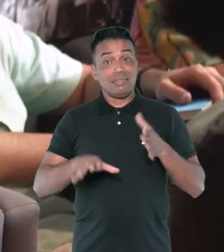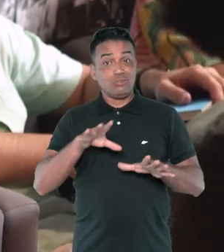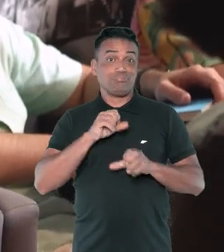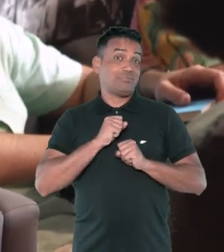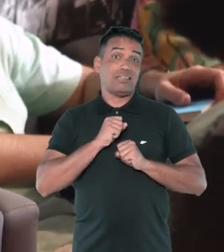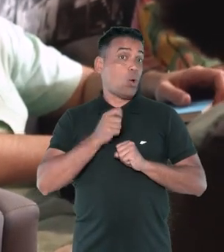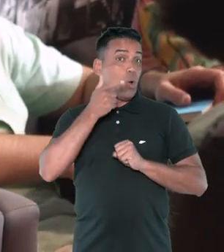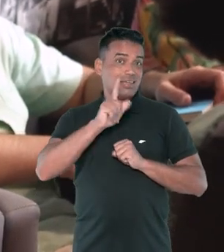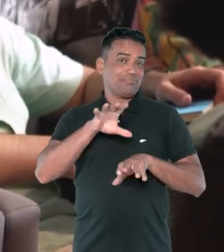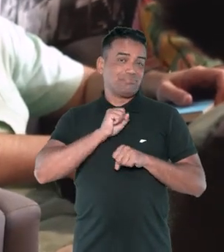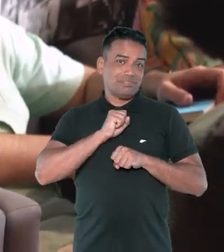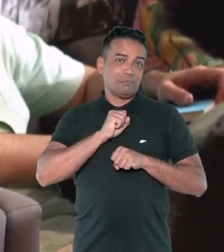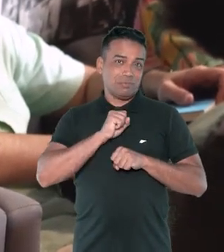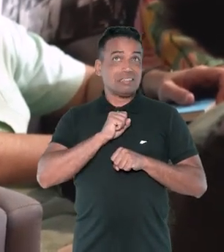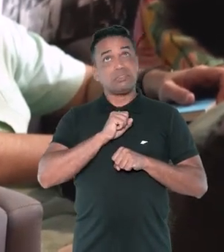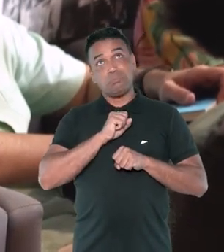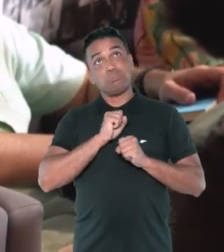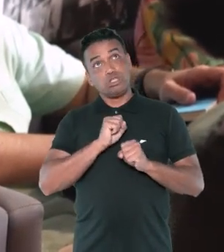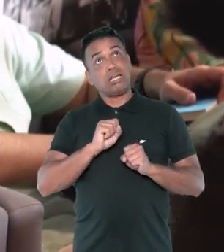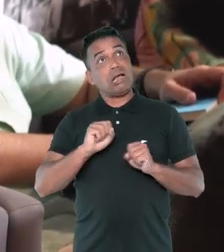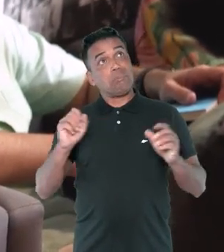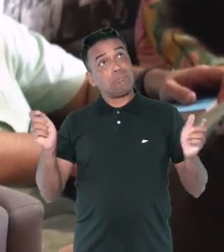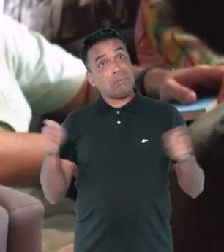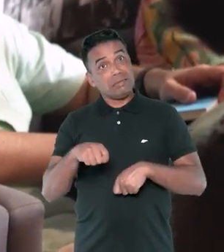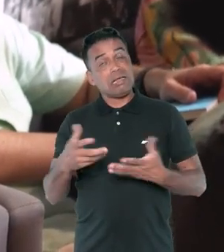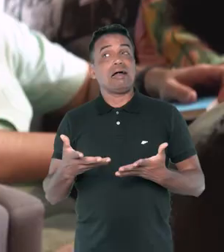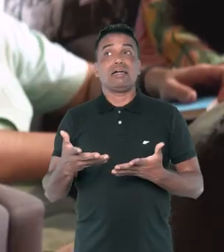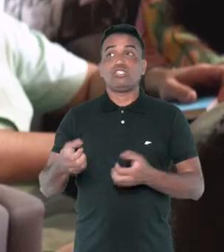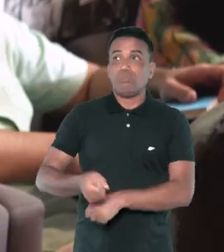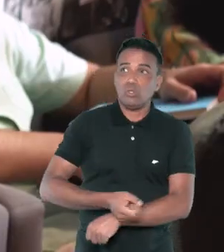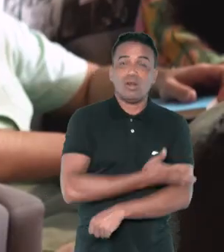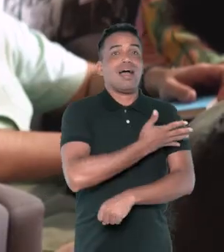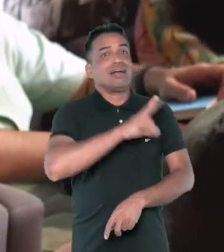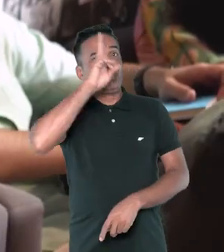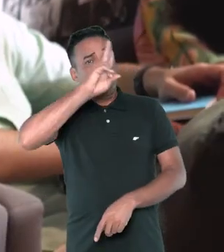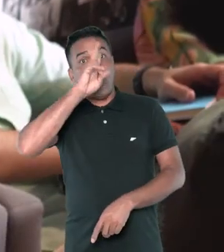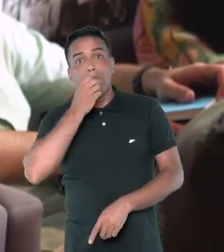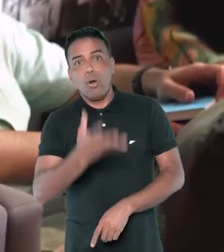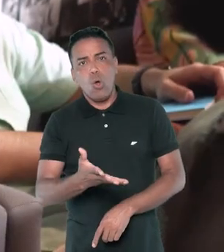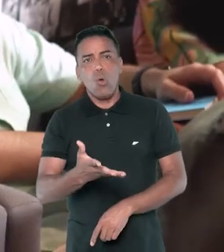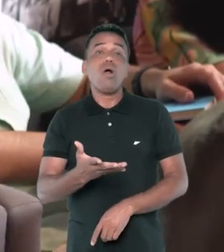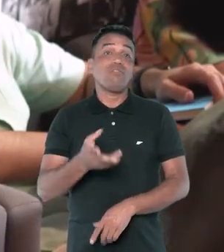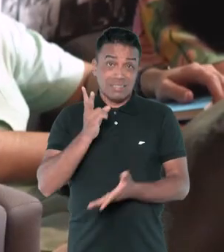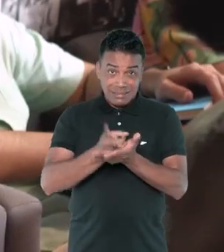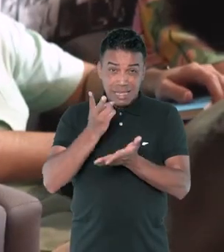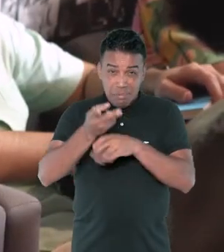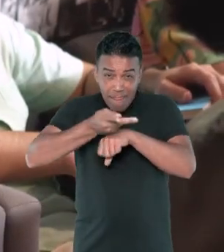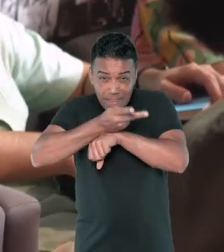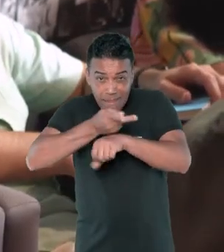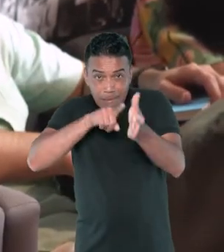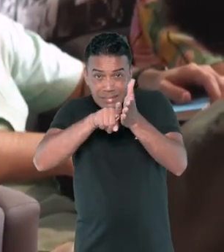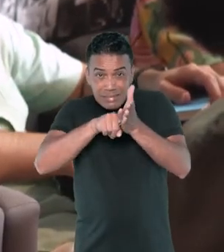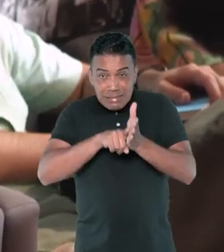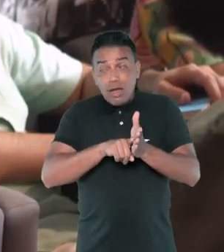redor, que teria um potencial para emocionar, para boas histórias. Você está sempre numa busca, as coisas caem